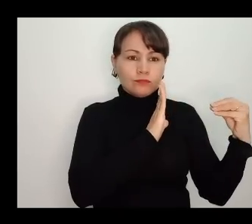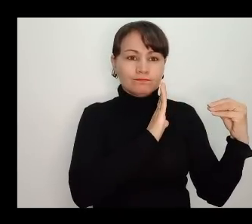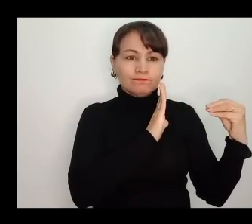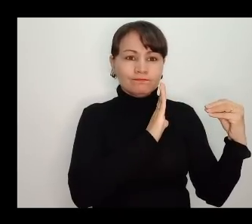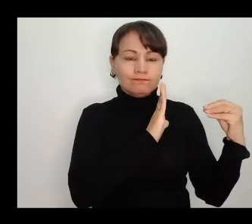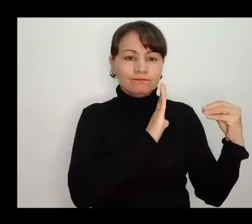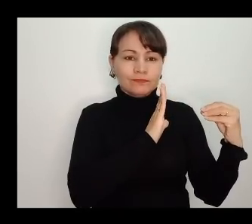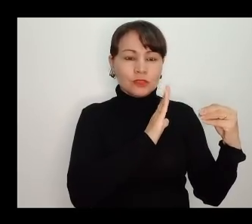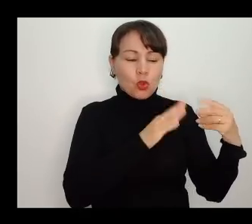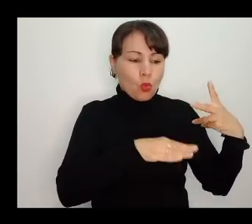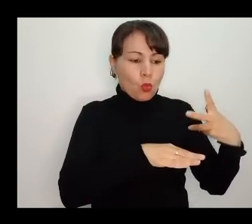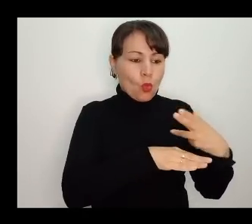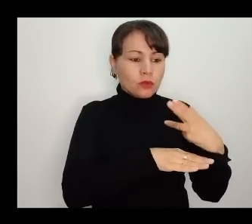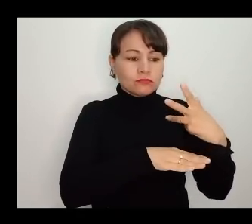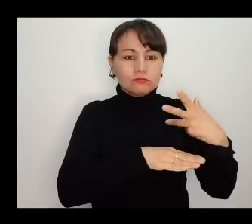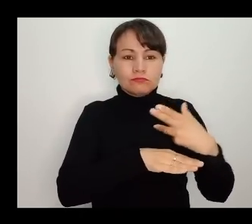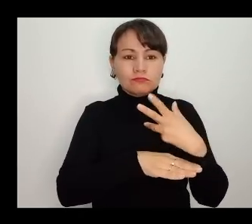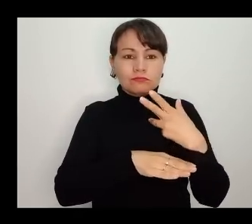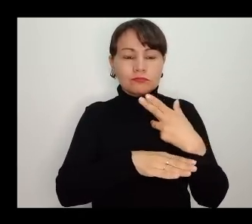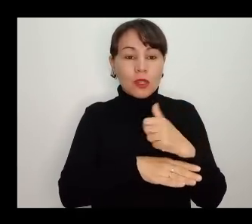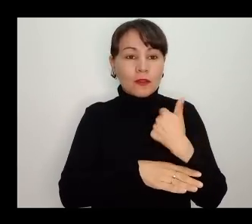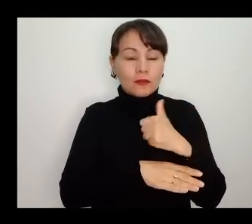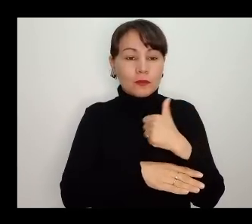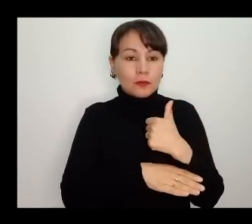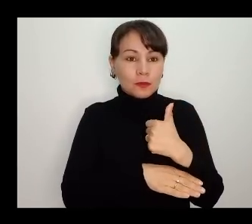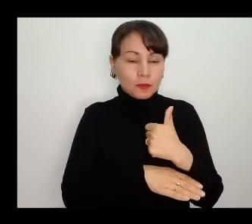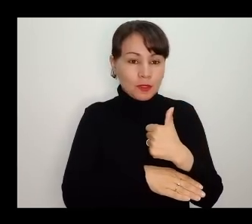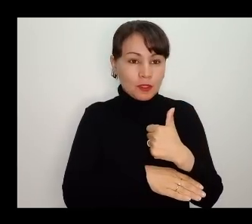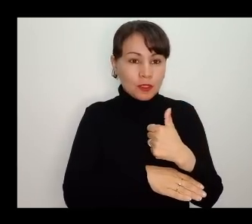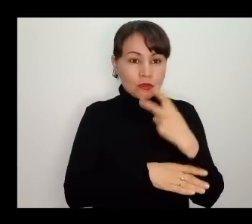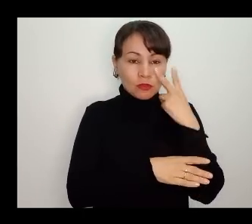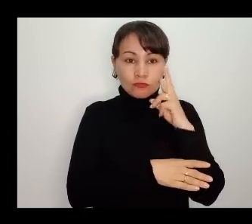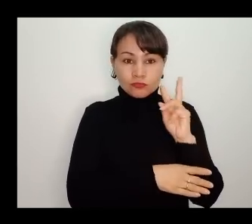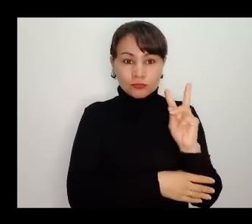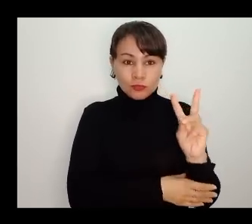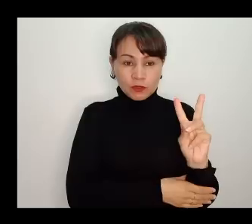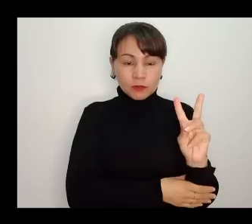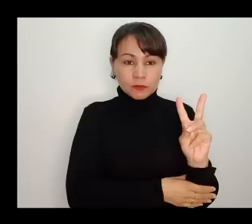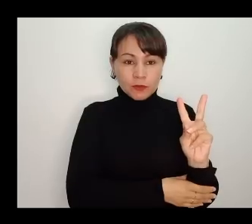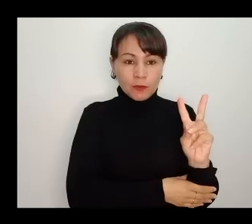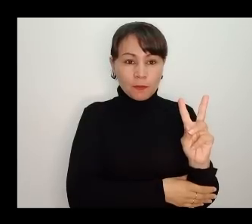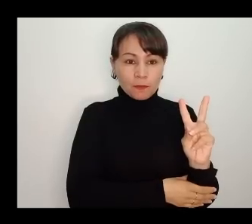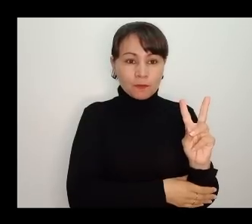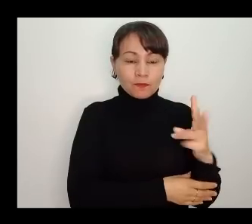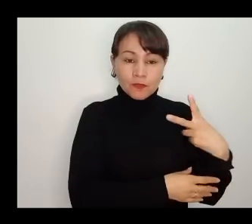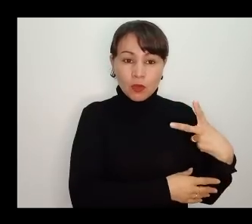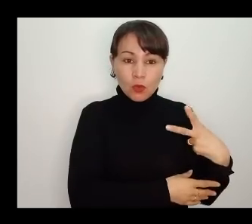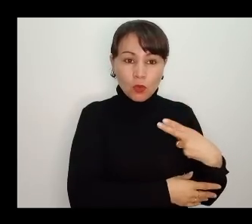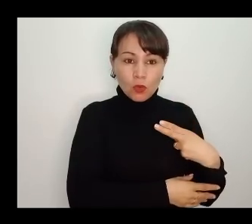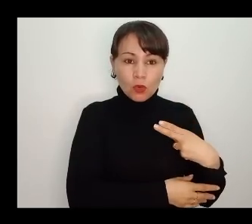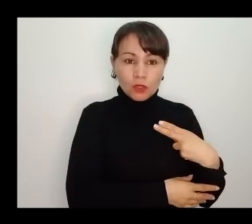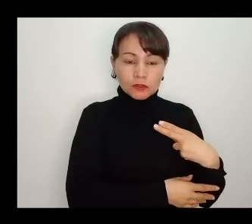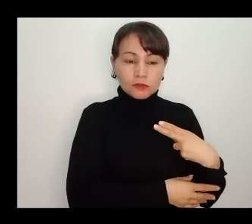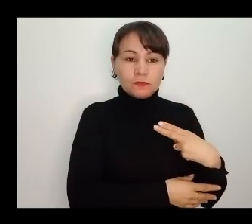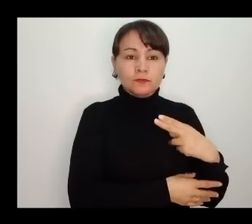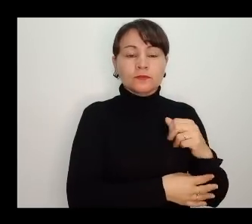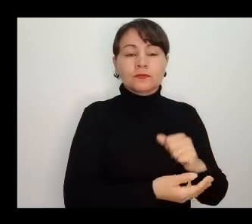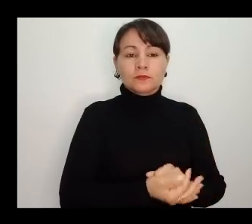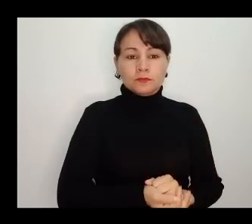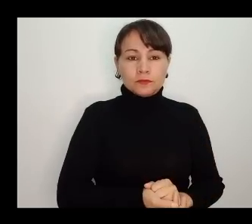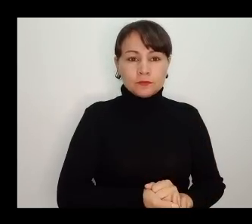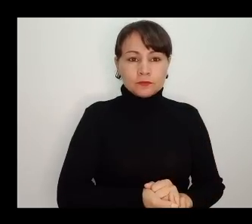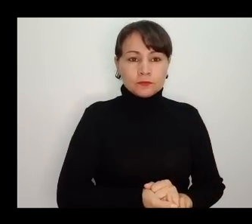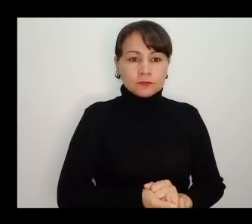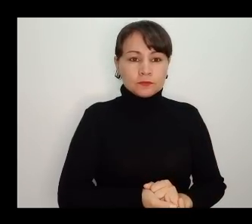magnética em vários cortes. Esse primeiro corte aqui que vocês estão visualizando é um corte